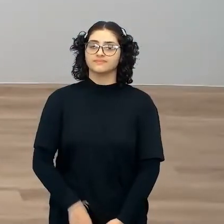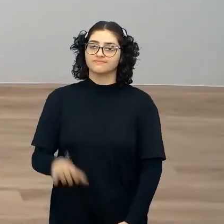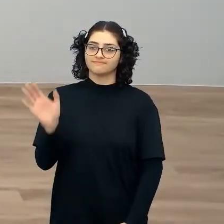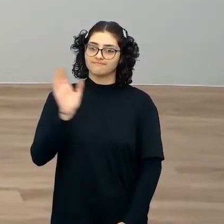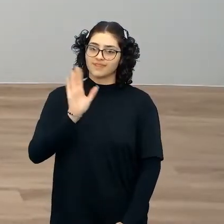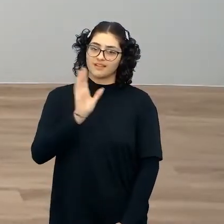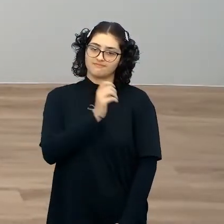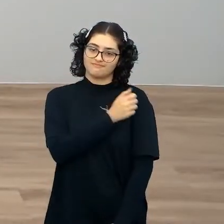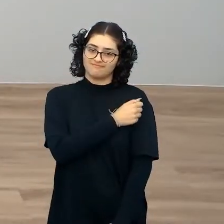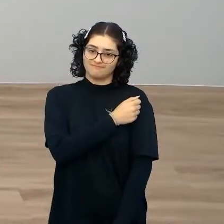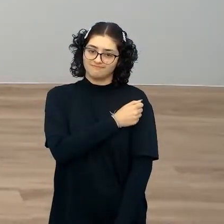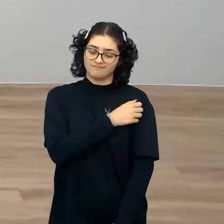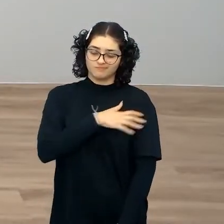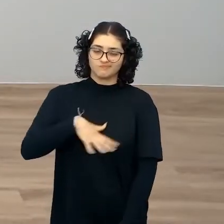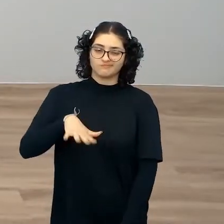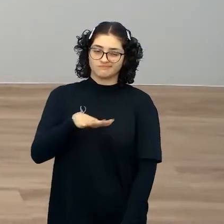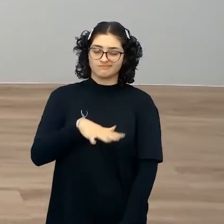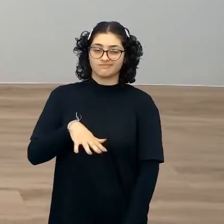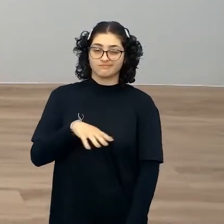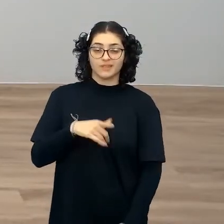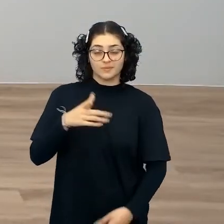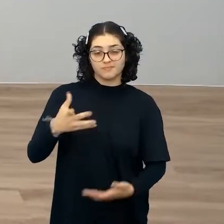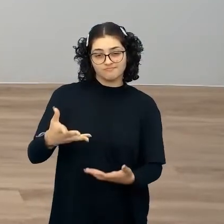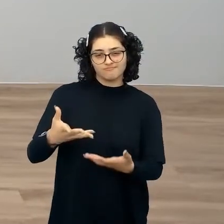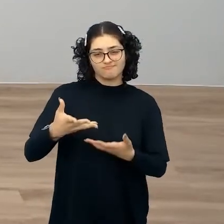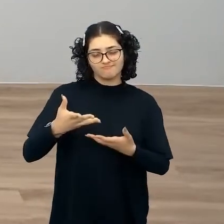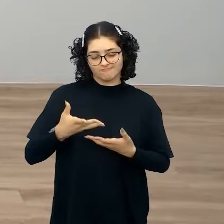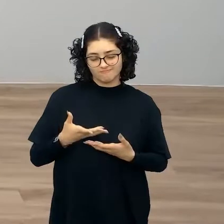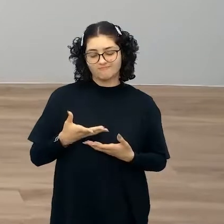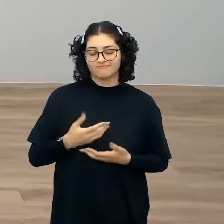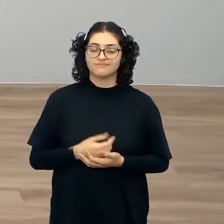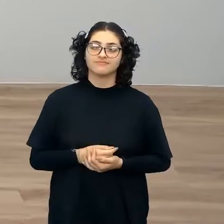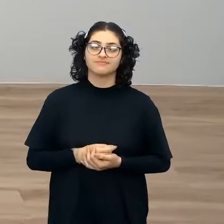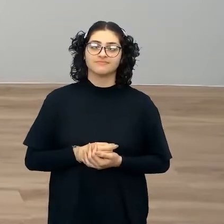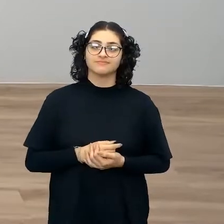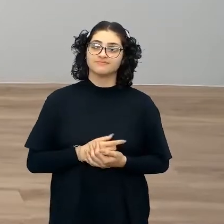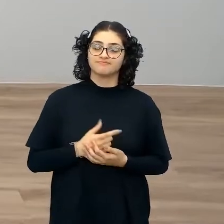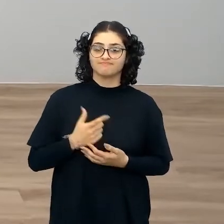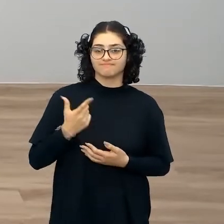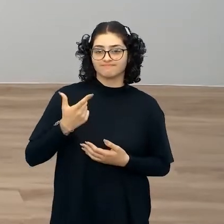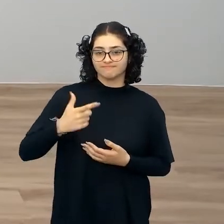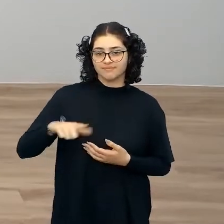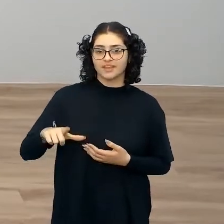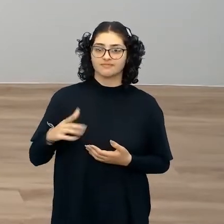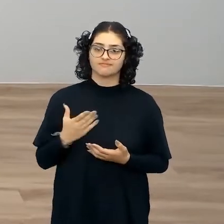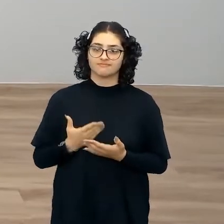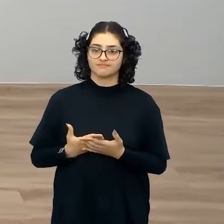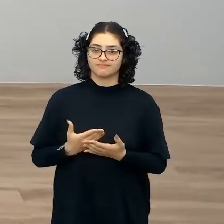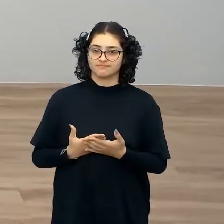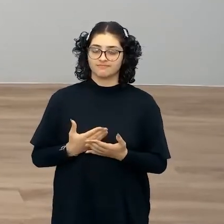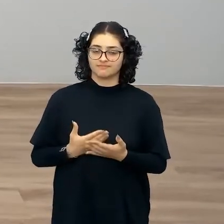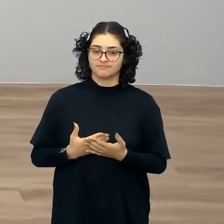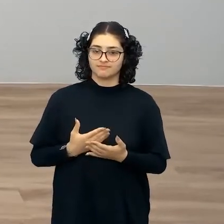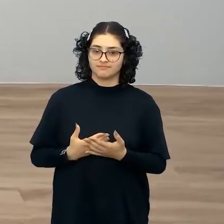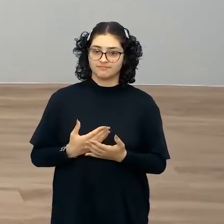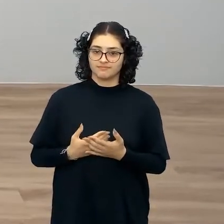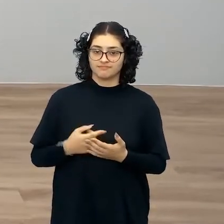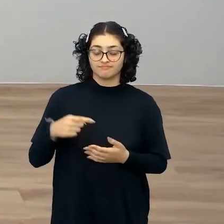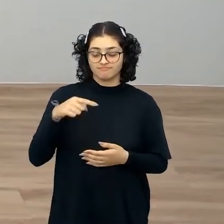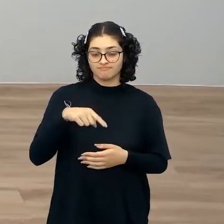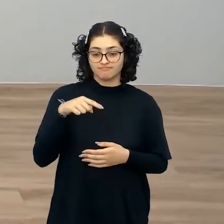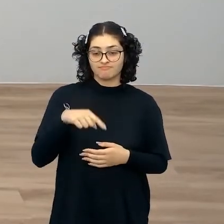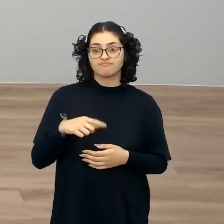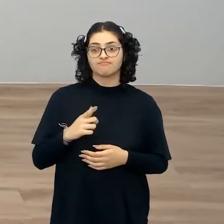Olá, alunos! Olá, estudantes! Sejam todos muito bem-vindos a mais uma aula do nosso